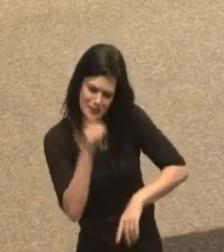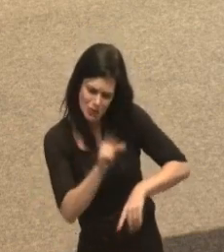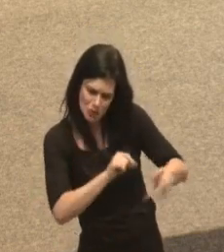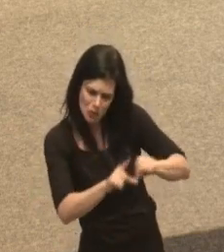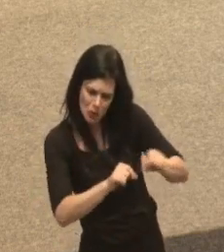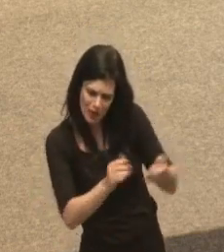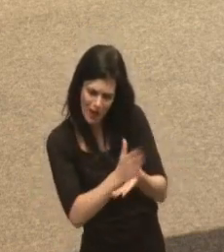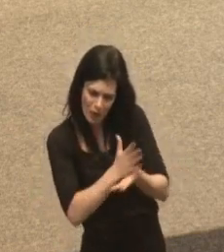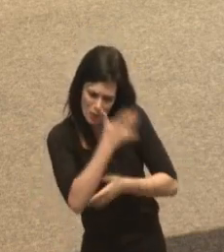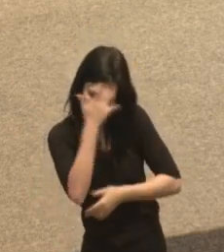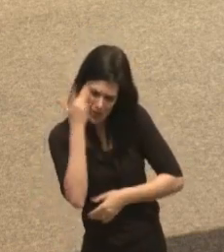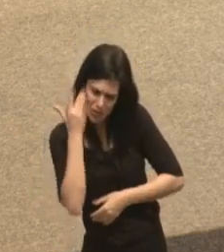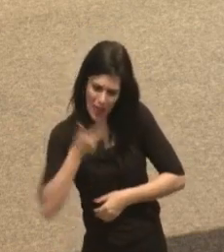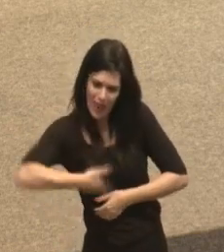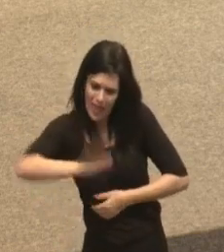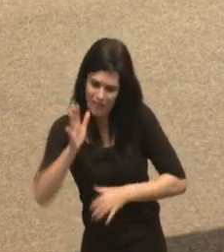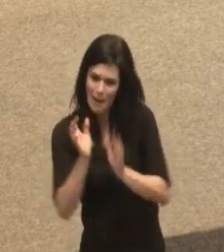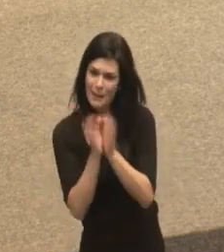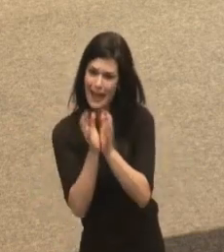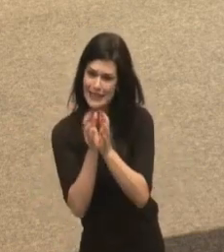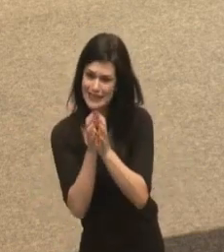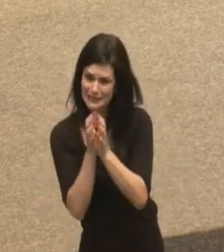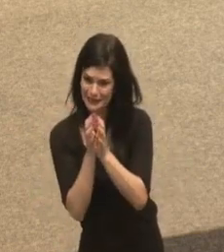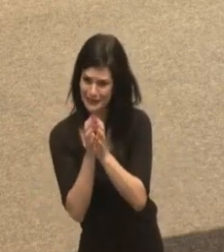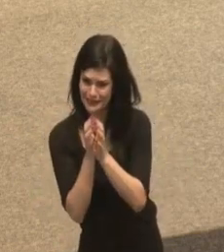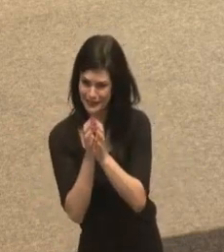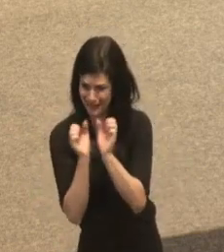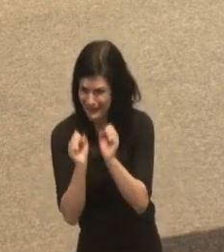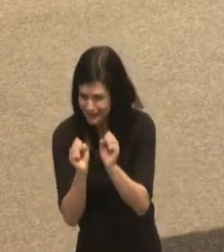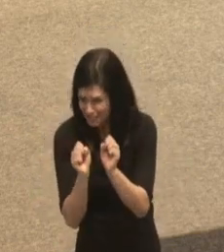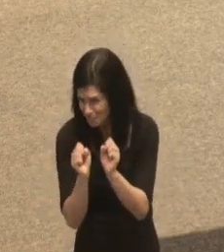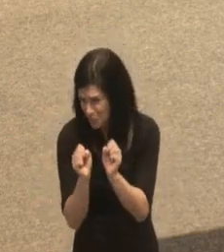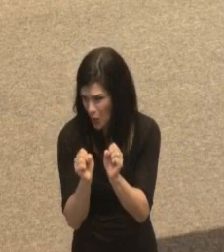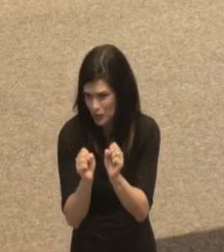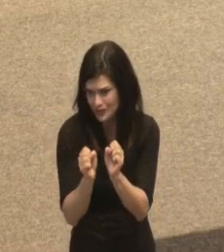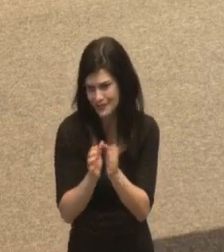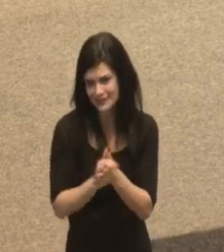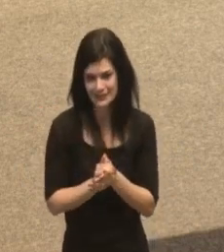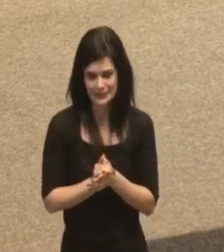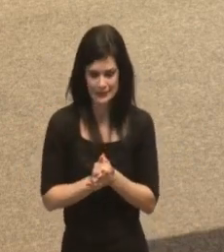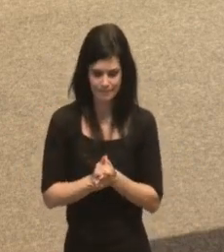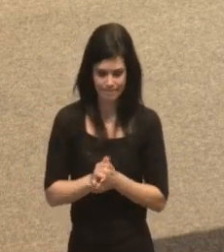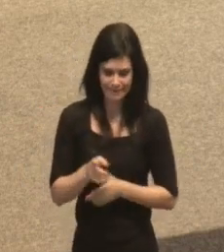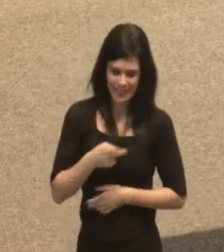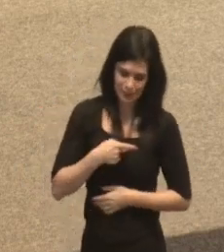levar para Recife? Ele falou: pastor, é complicado, porque tem algumas questões que a gente precisa